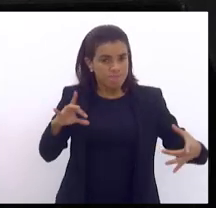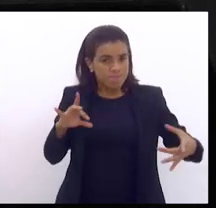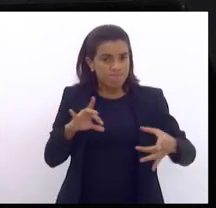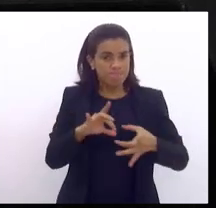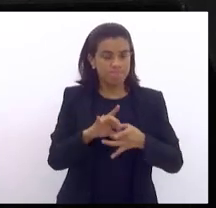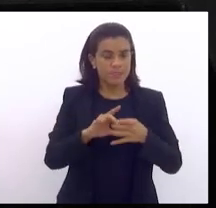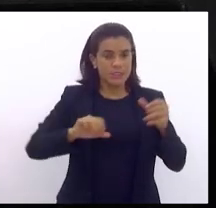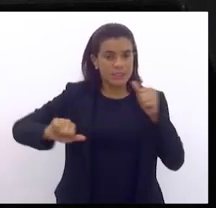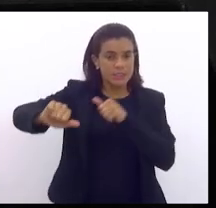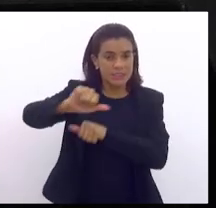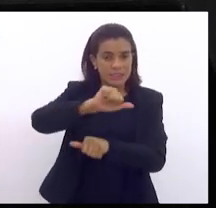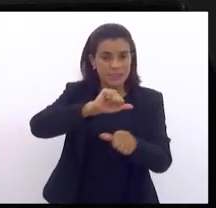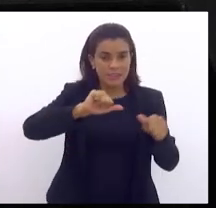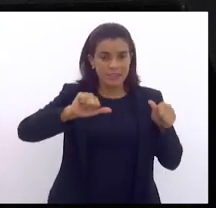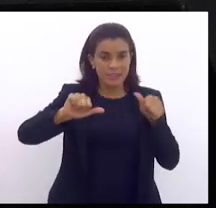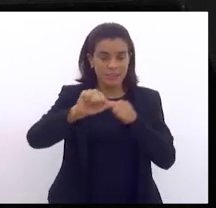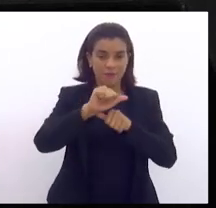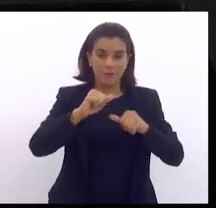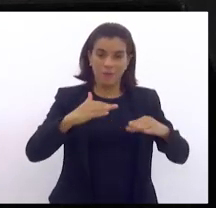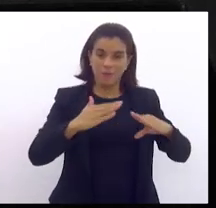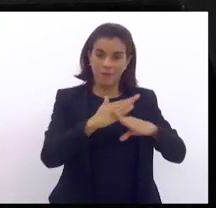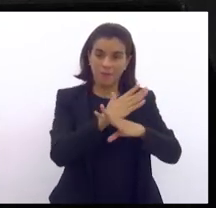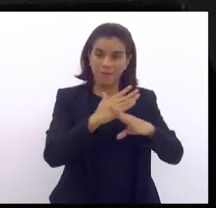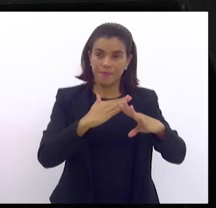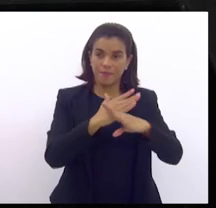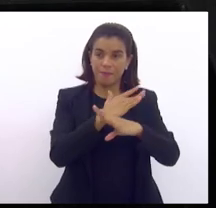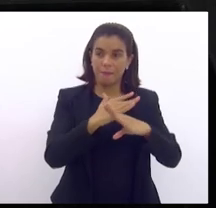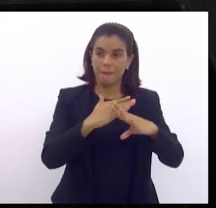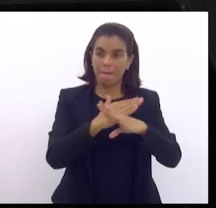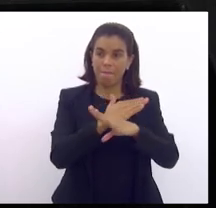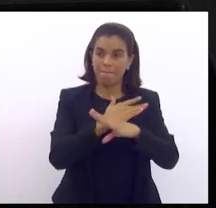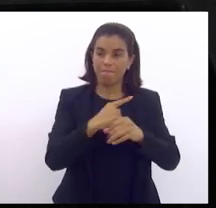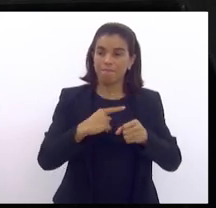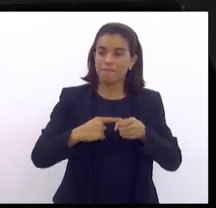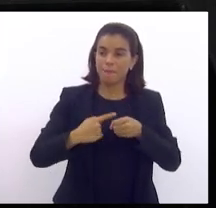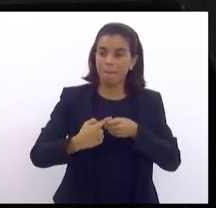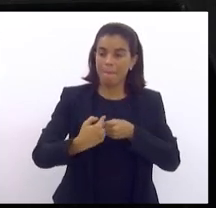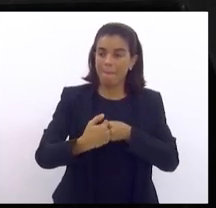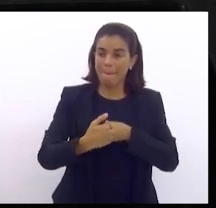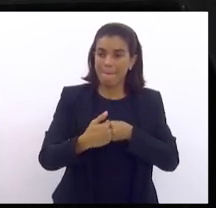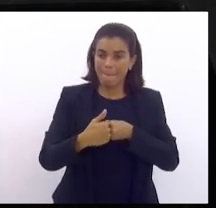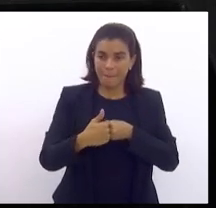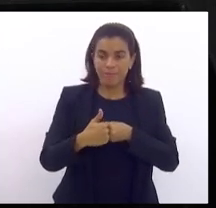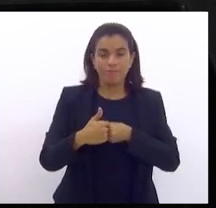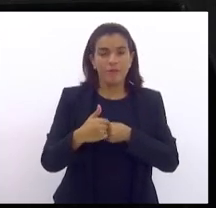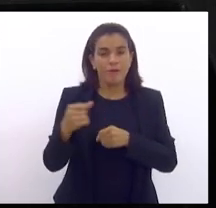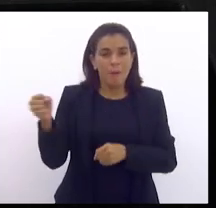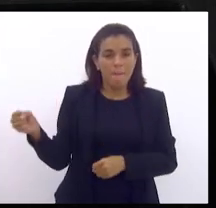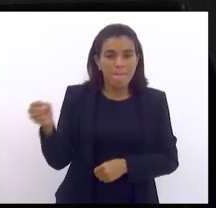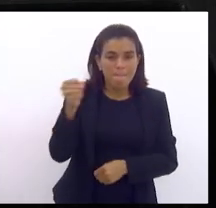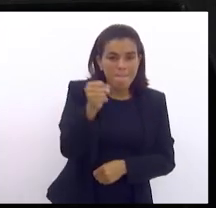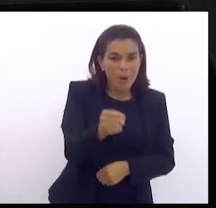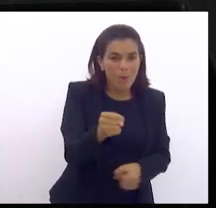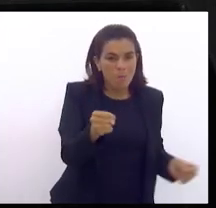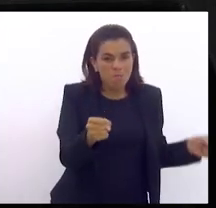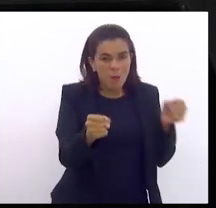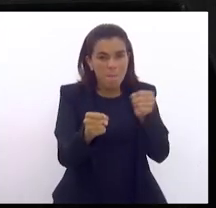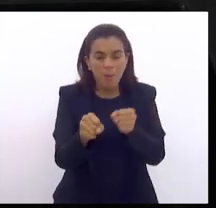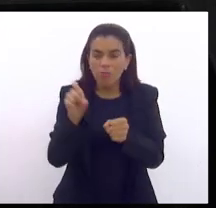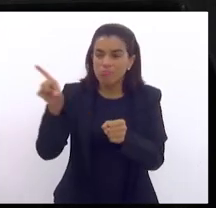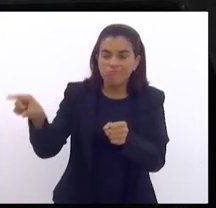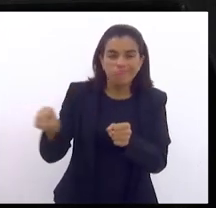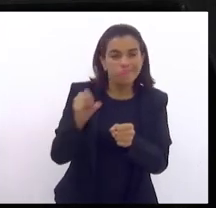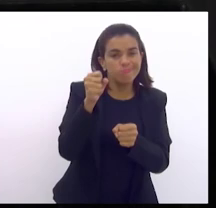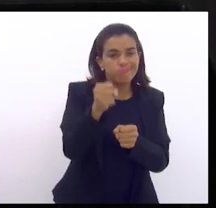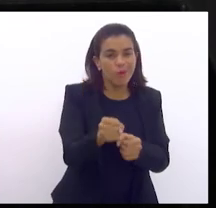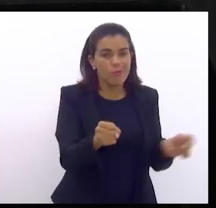e transformamos a nossa cidade, colocando as peças certas da segurança pública para